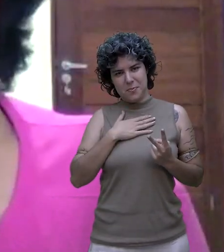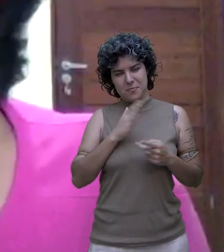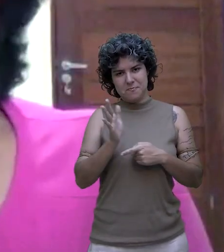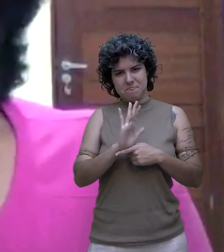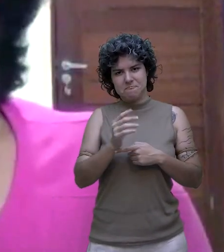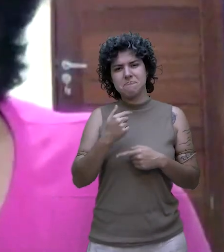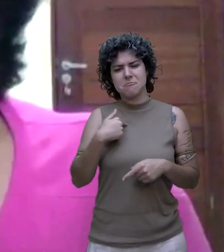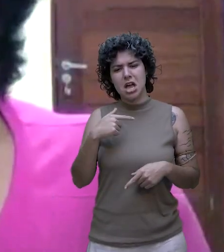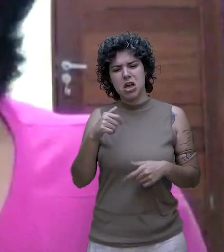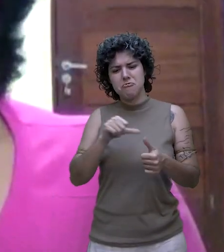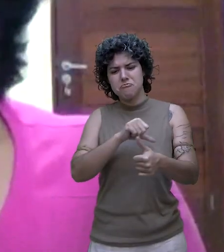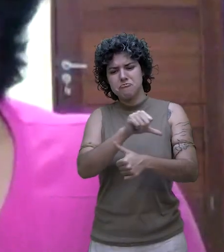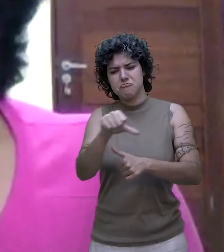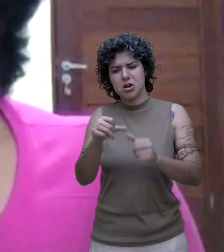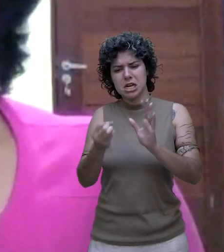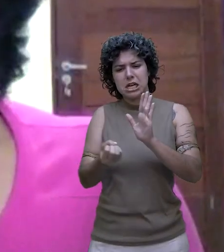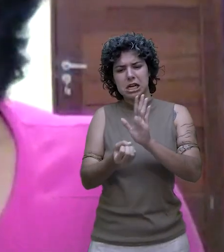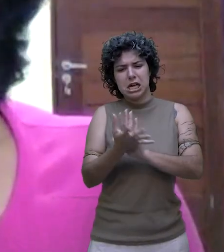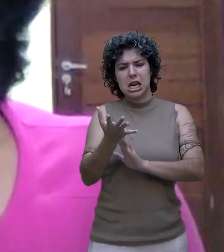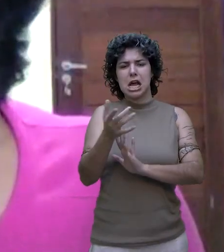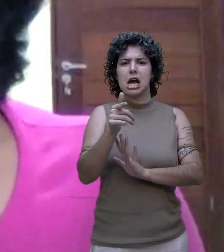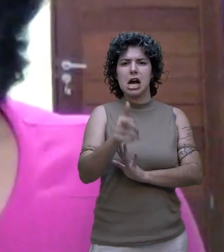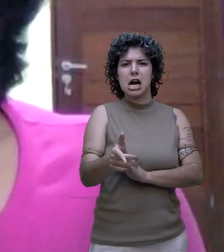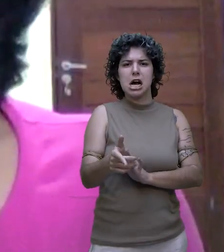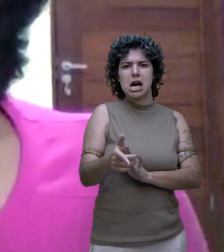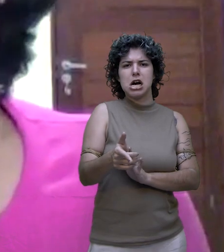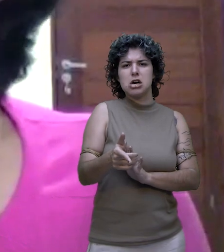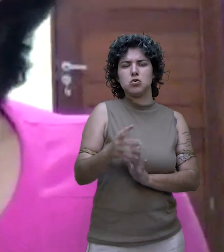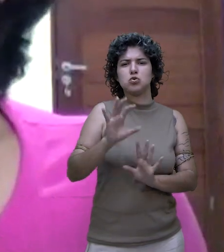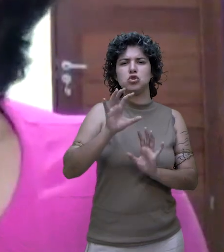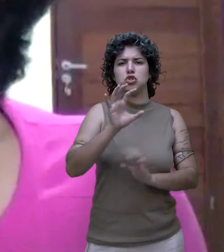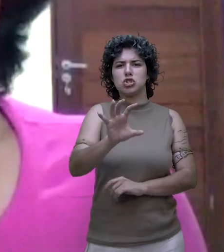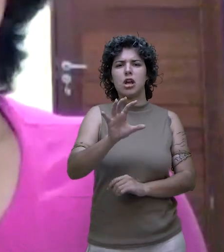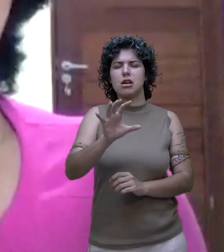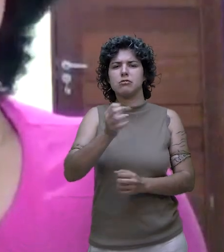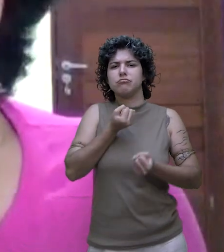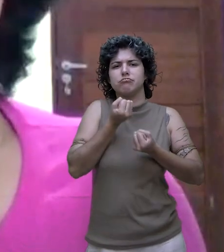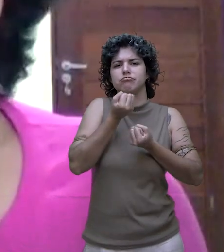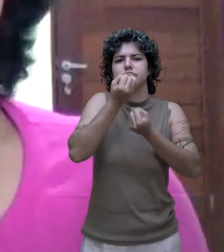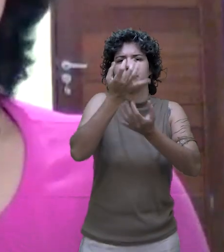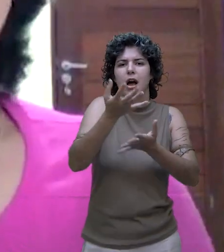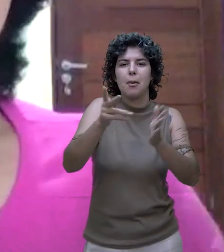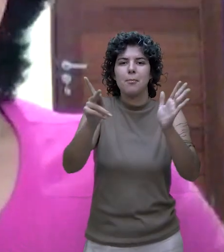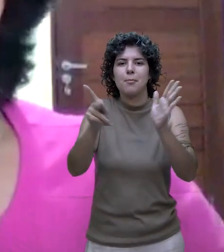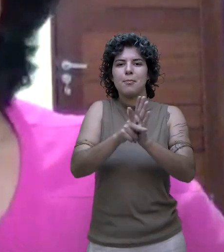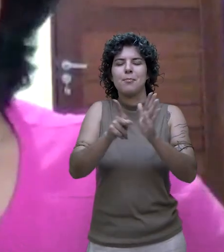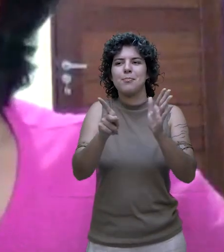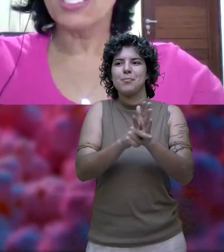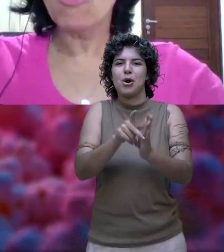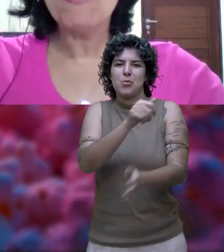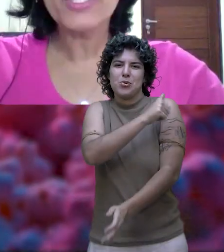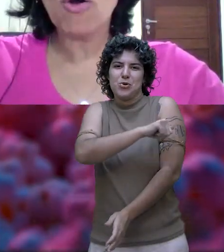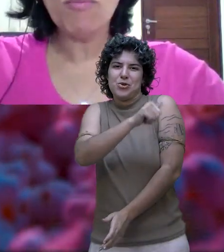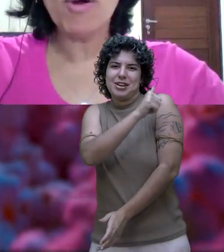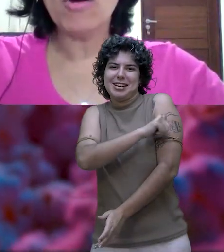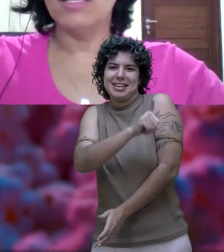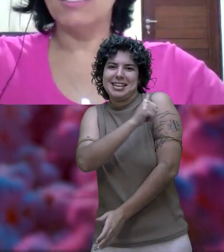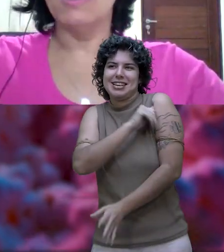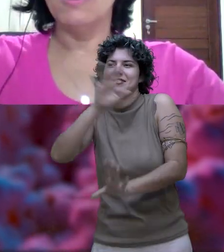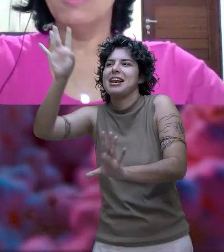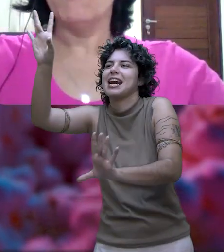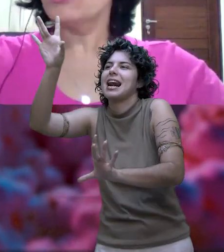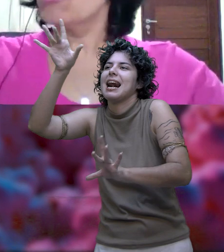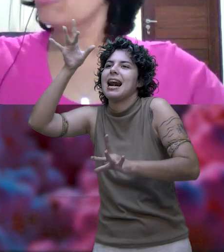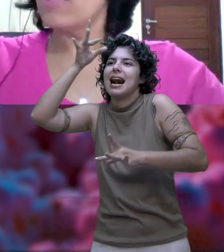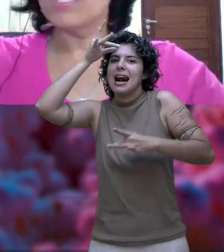eu falei assim, eu vou criar um sotaque carioca para os personagens, que eu vou mostrar como